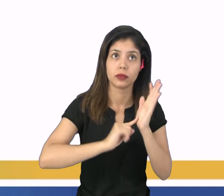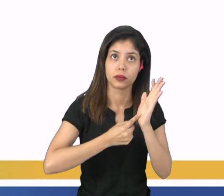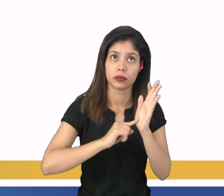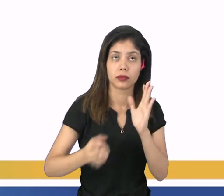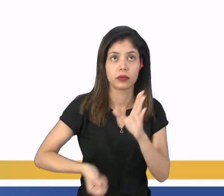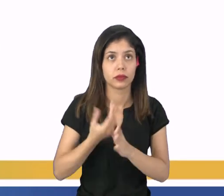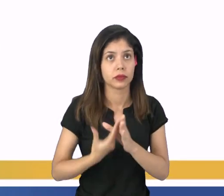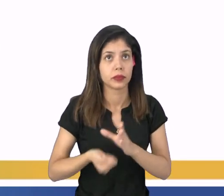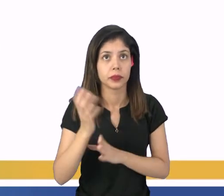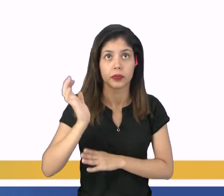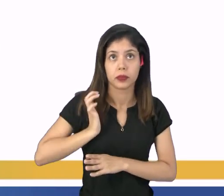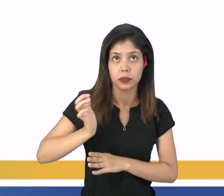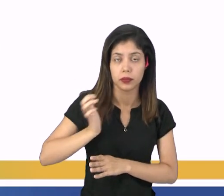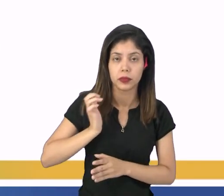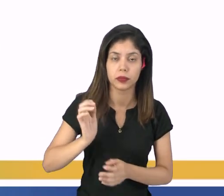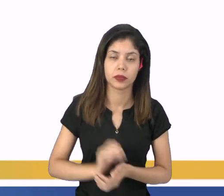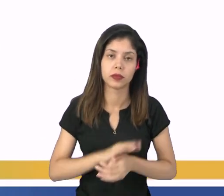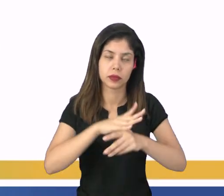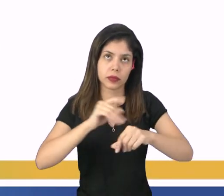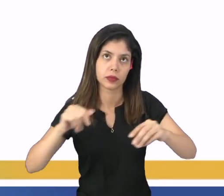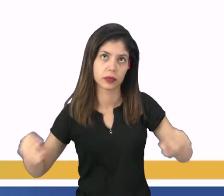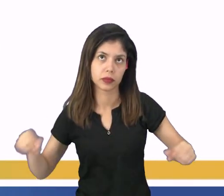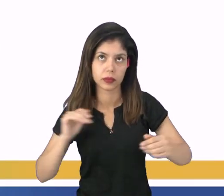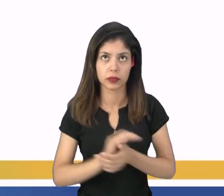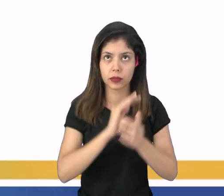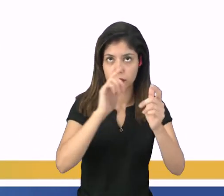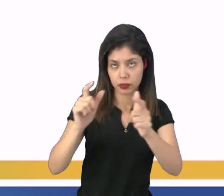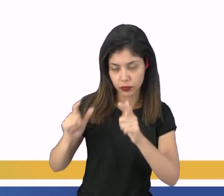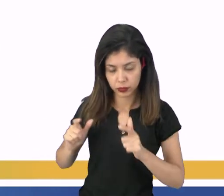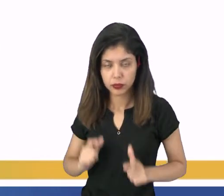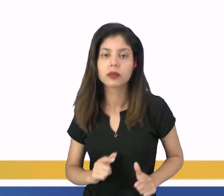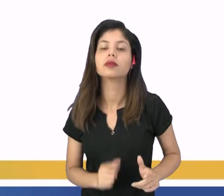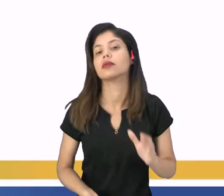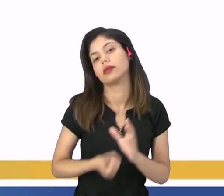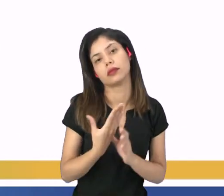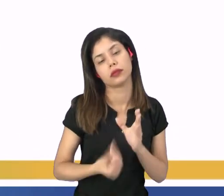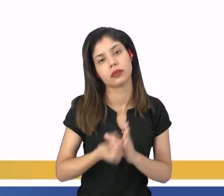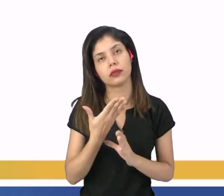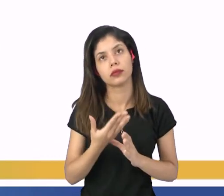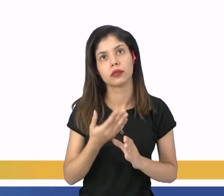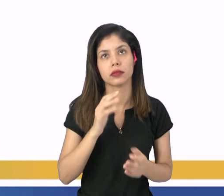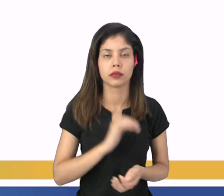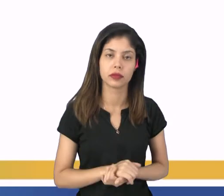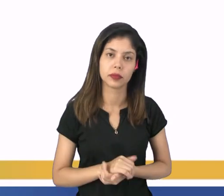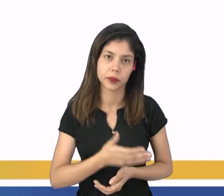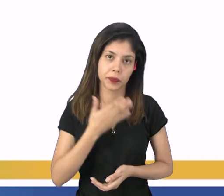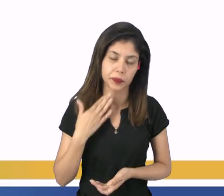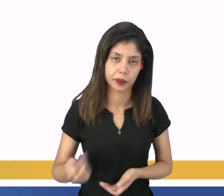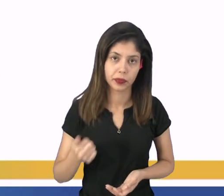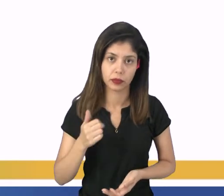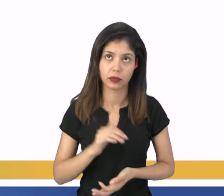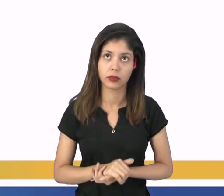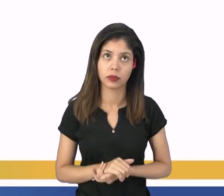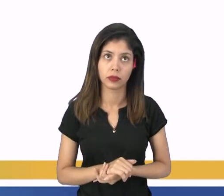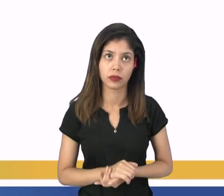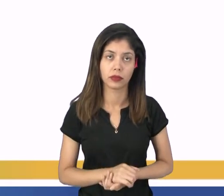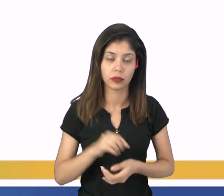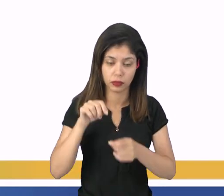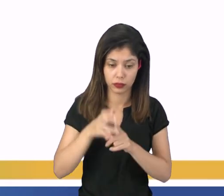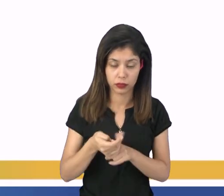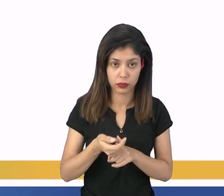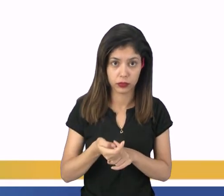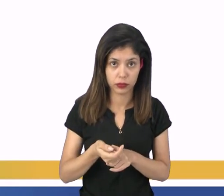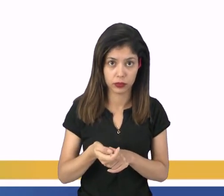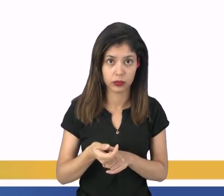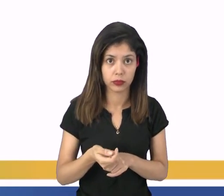pontos de produção, né, pela riqueza de suas terras, né? Então, é o lugar onde se produz o melhor grão de